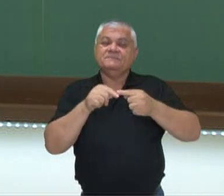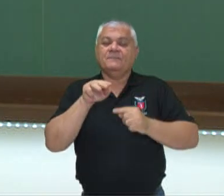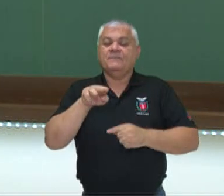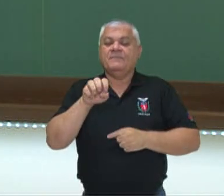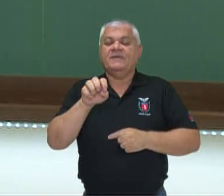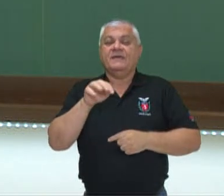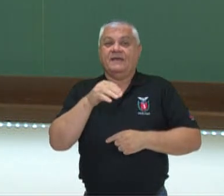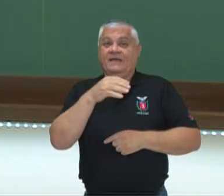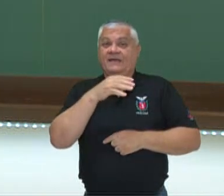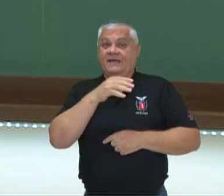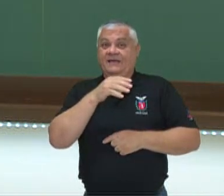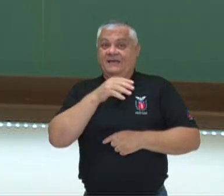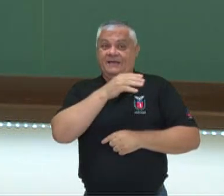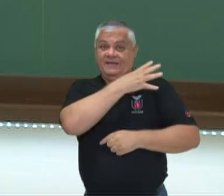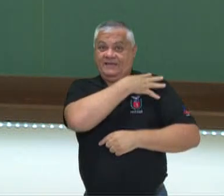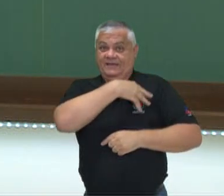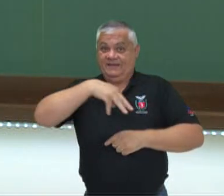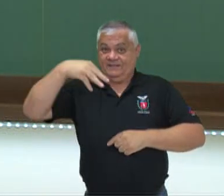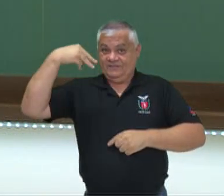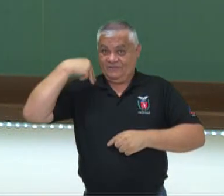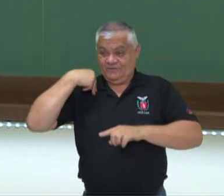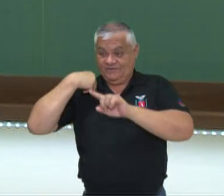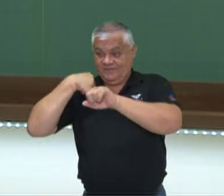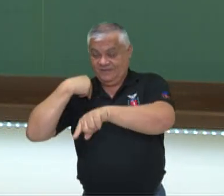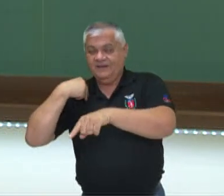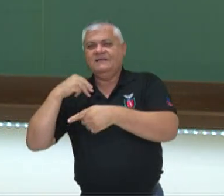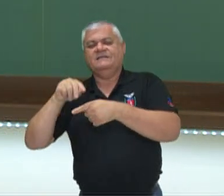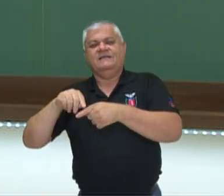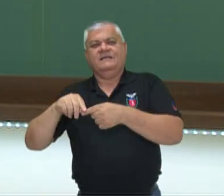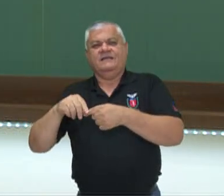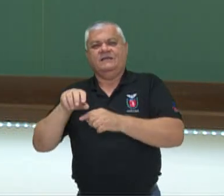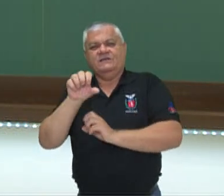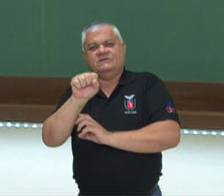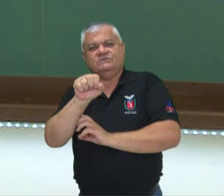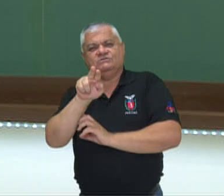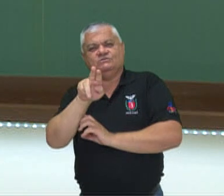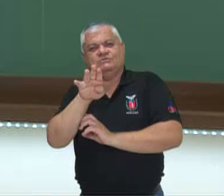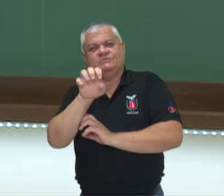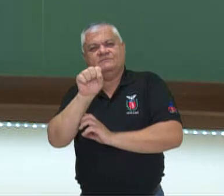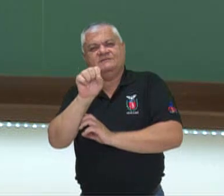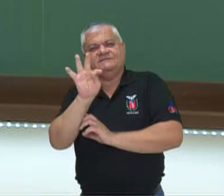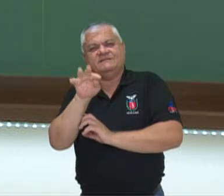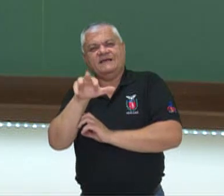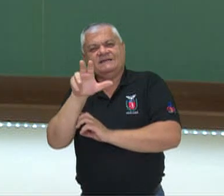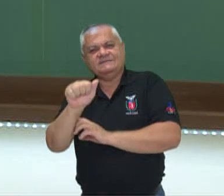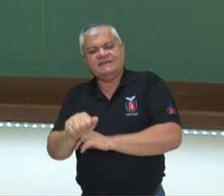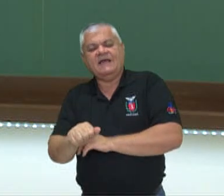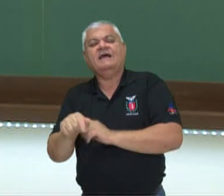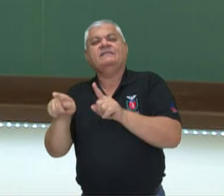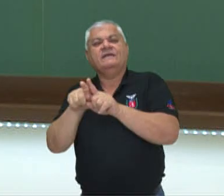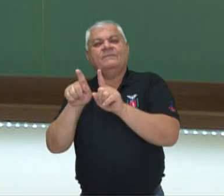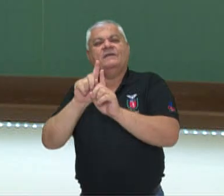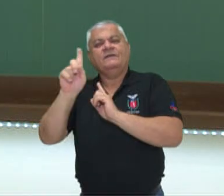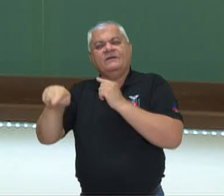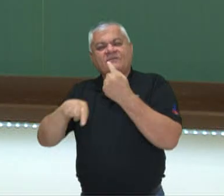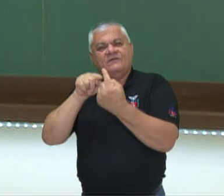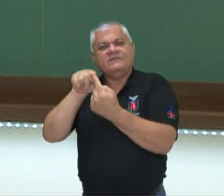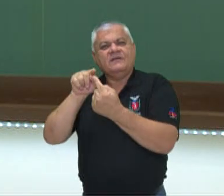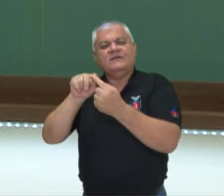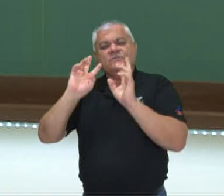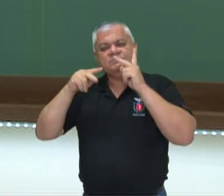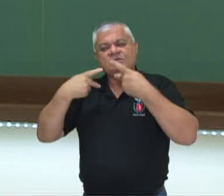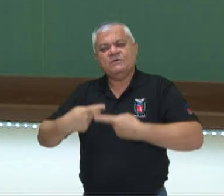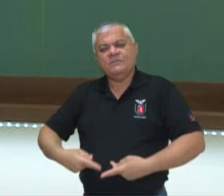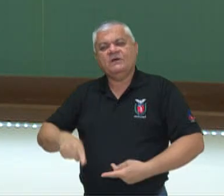metafísica aristotélica, esse conceito de substância e as suas oposições, e a finalidade do ser humano, que